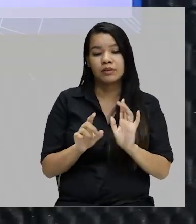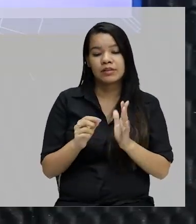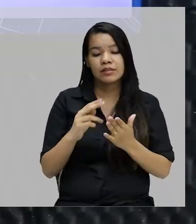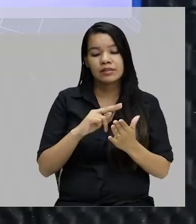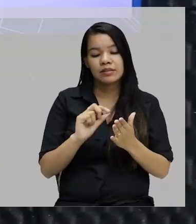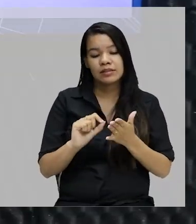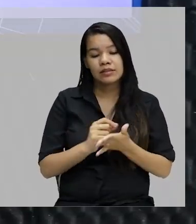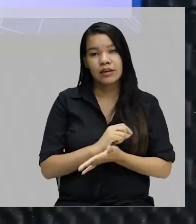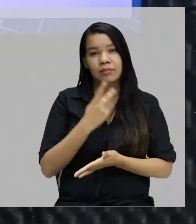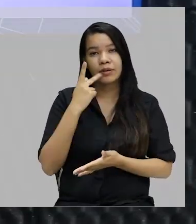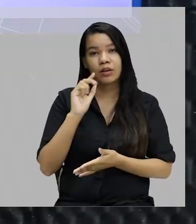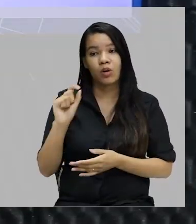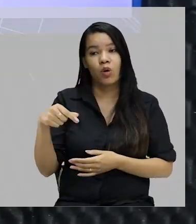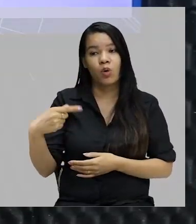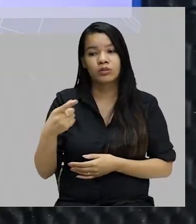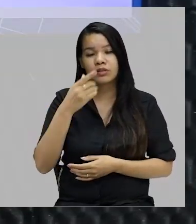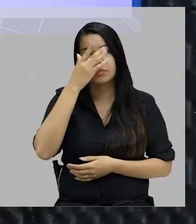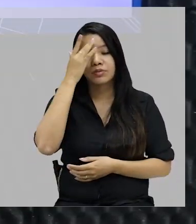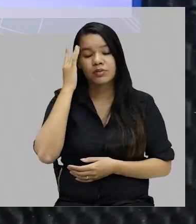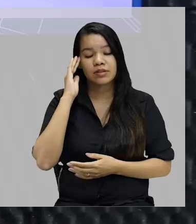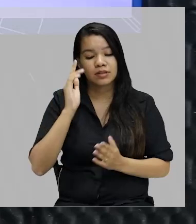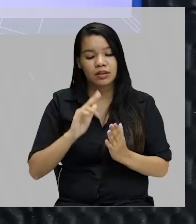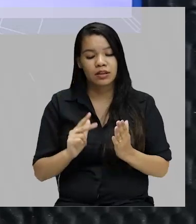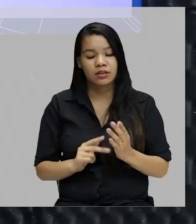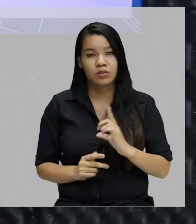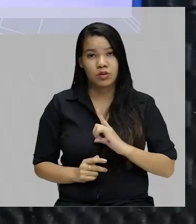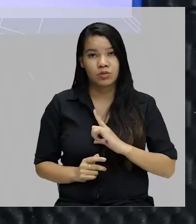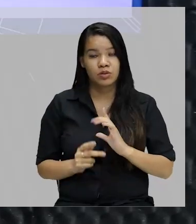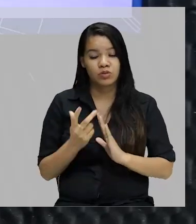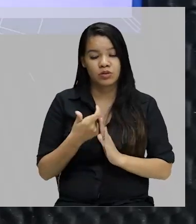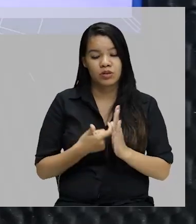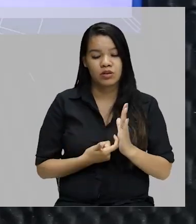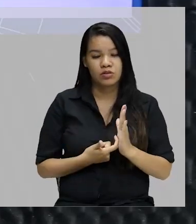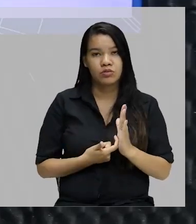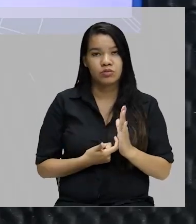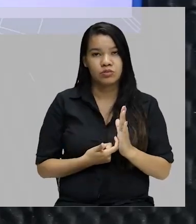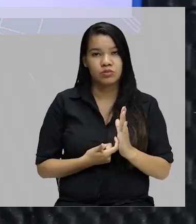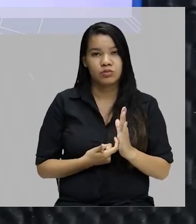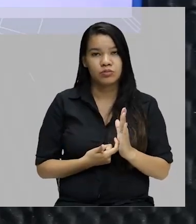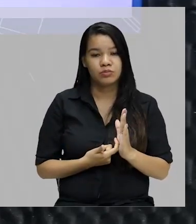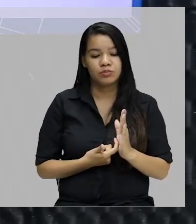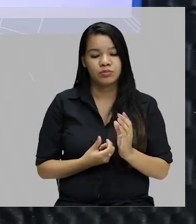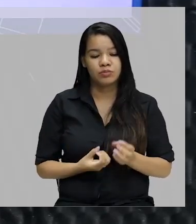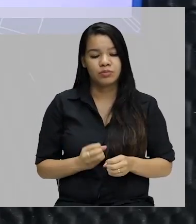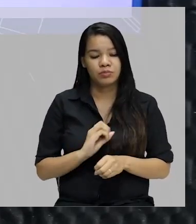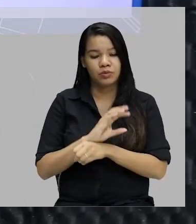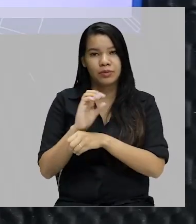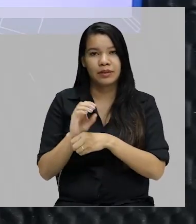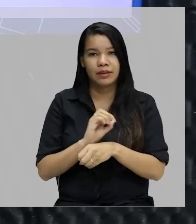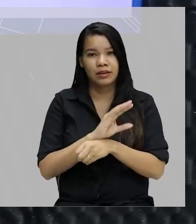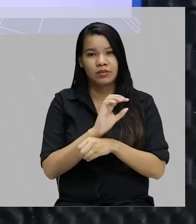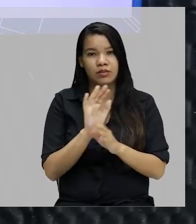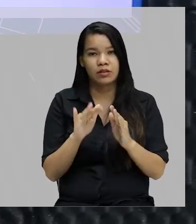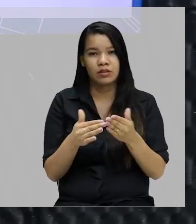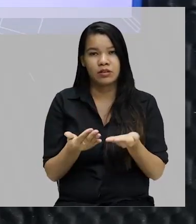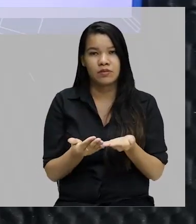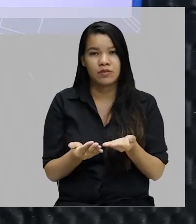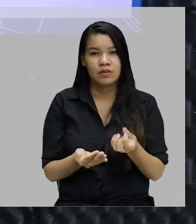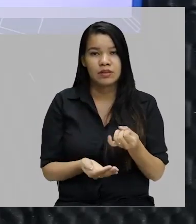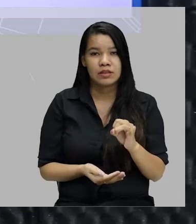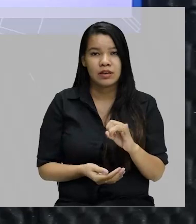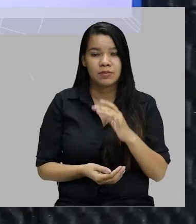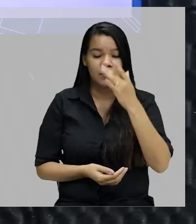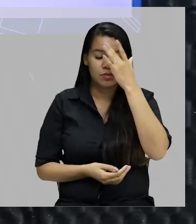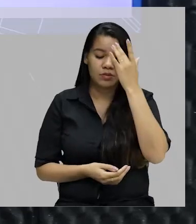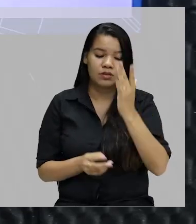textos publicados, inclusive em livros. Quando uma pessoa lê um texto meu, ela está lendo algo que eu